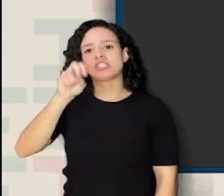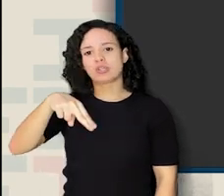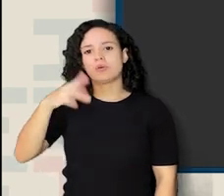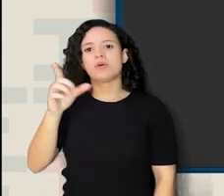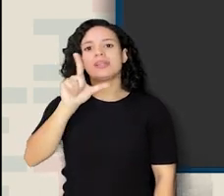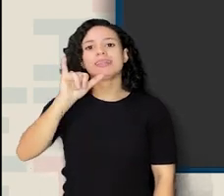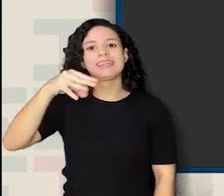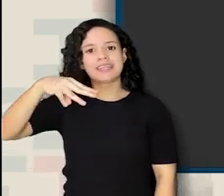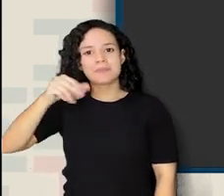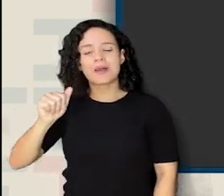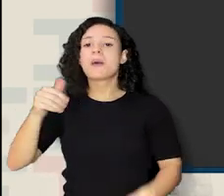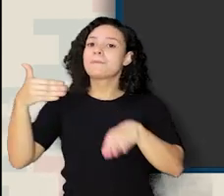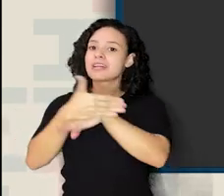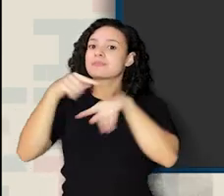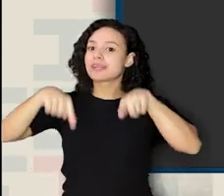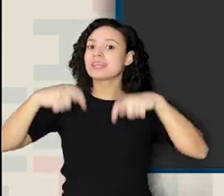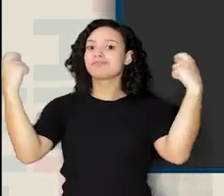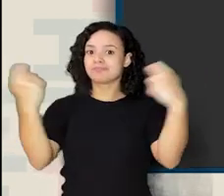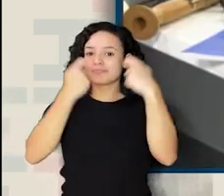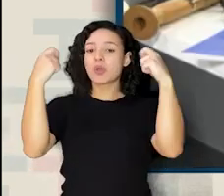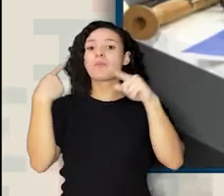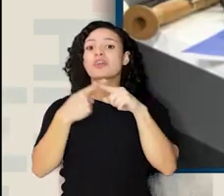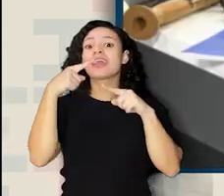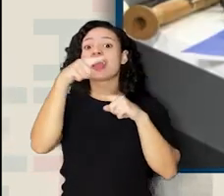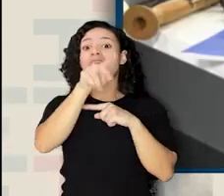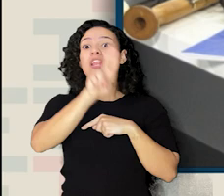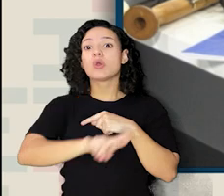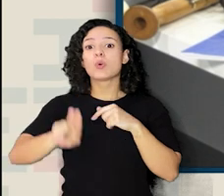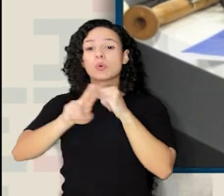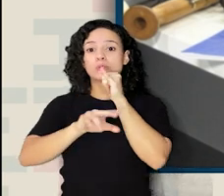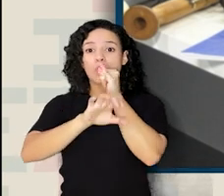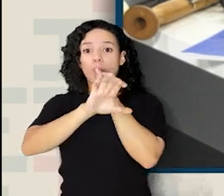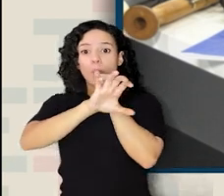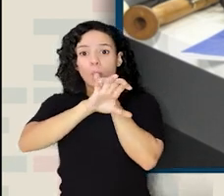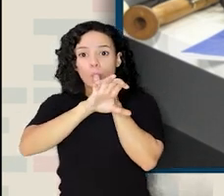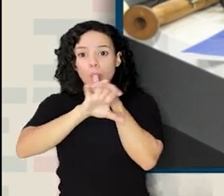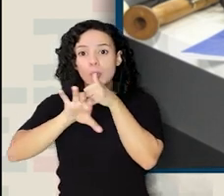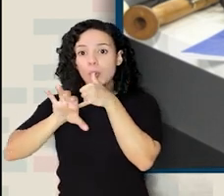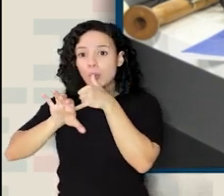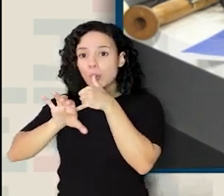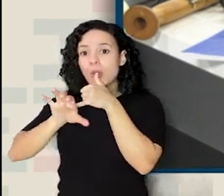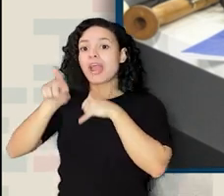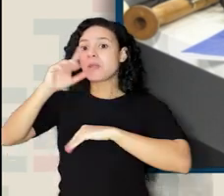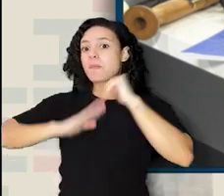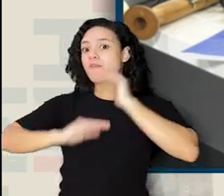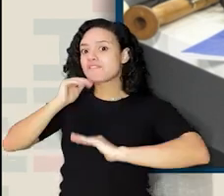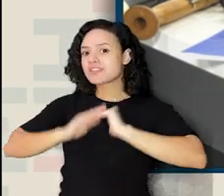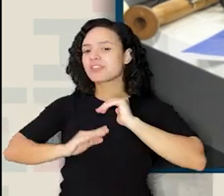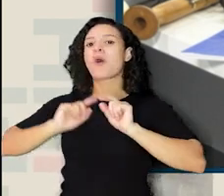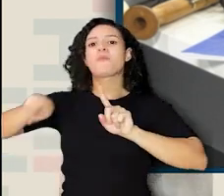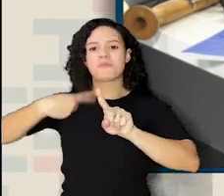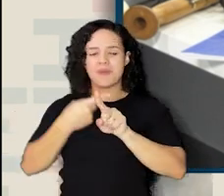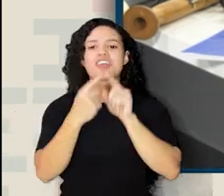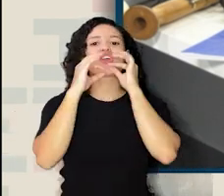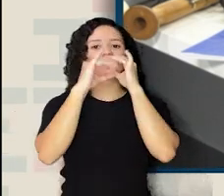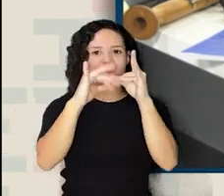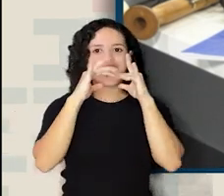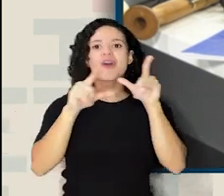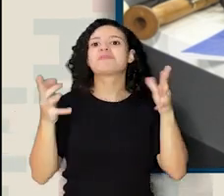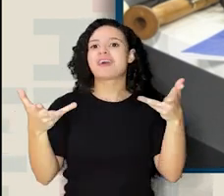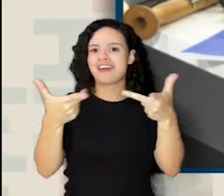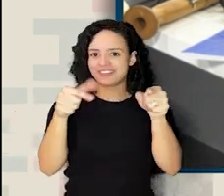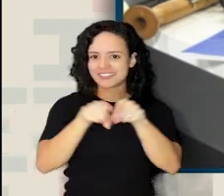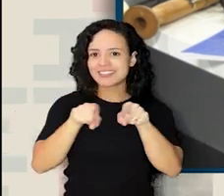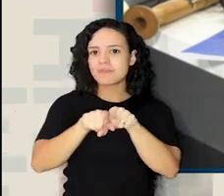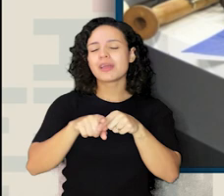que está também aqui no festival dando a aula de trompa, porque além de trompista, ele é um grande flautista, tá? E o